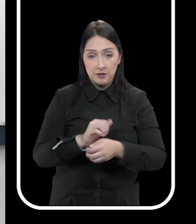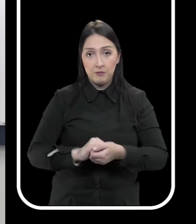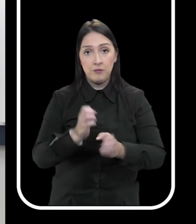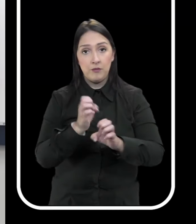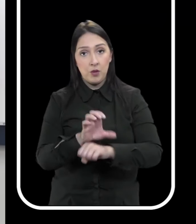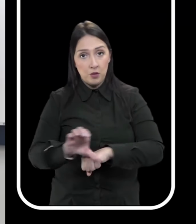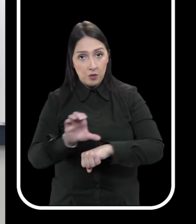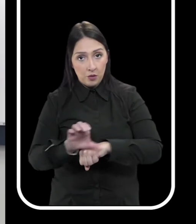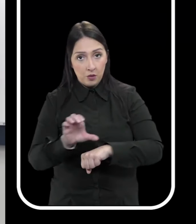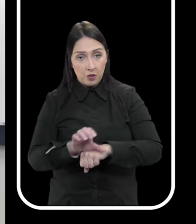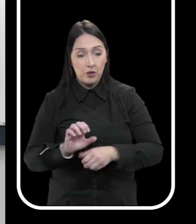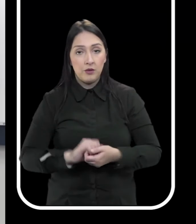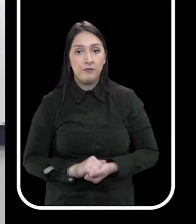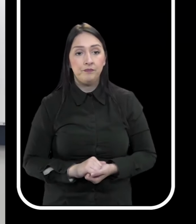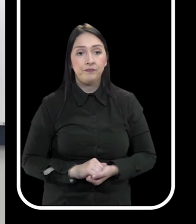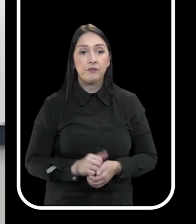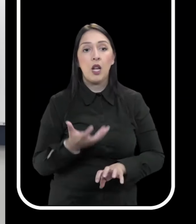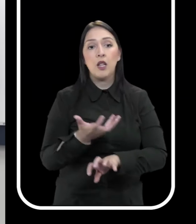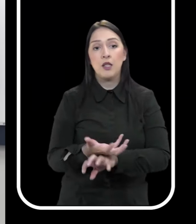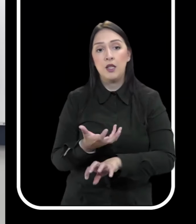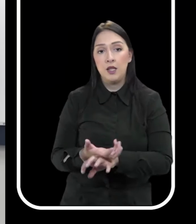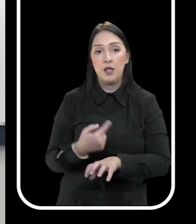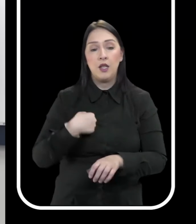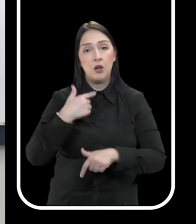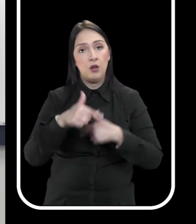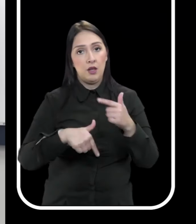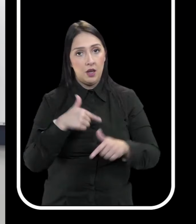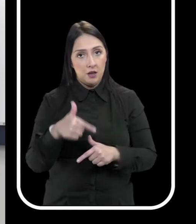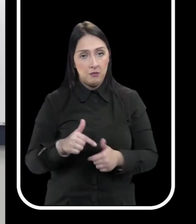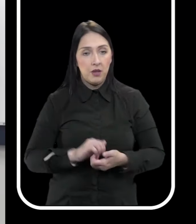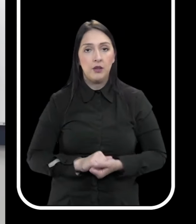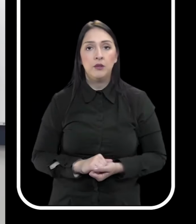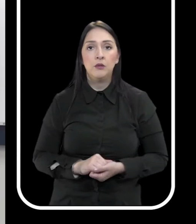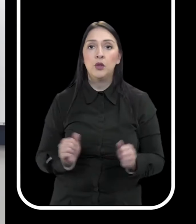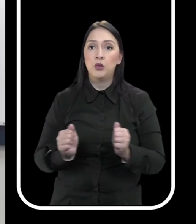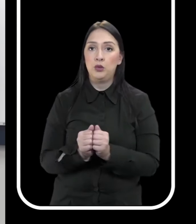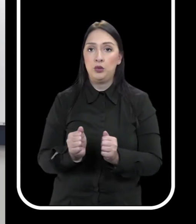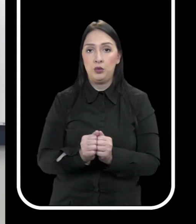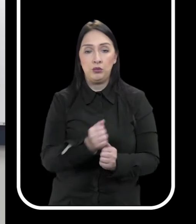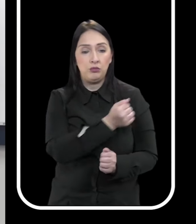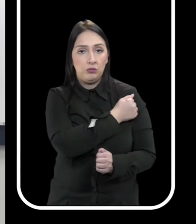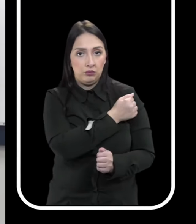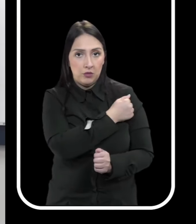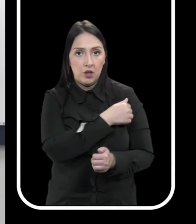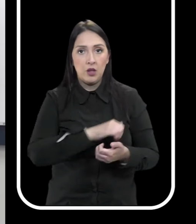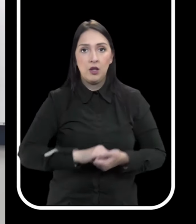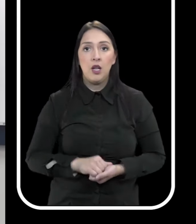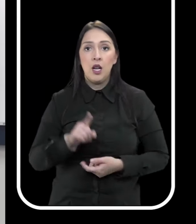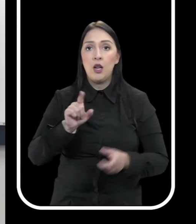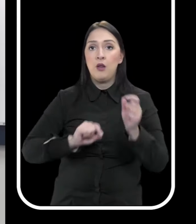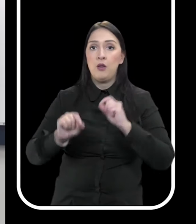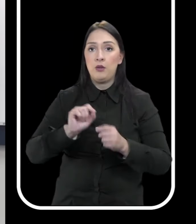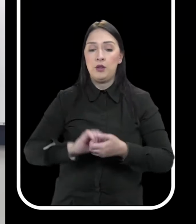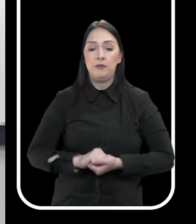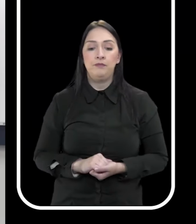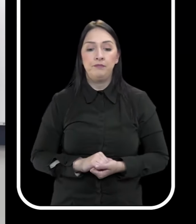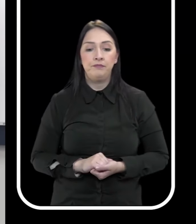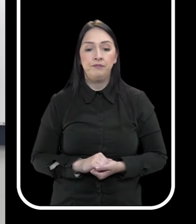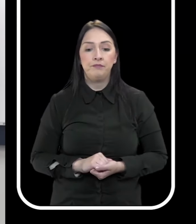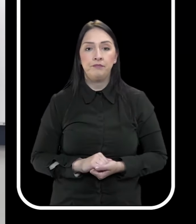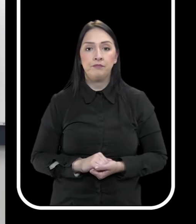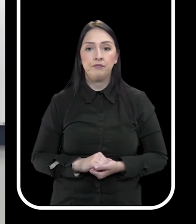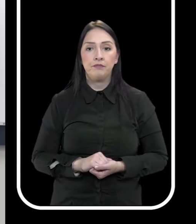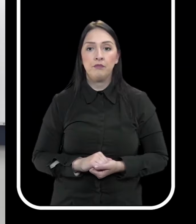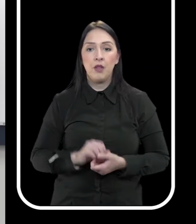disciplinas específicas do curso. São disciplinas que eu trabalho normalmente com os meus alunos, né? Seriam as disciplinas